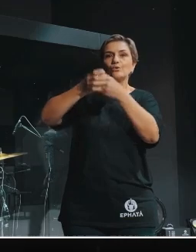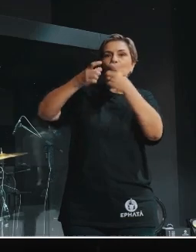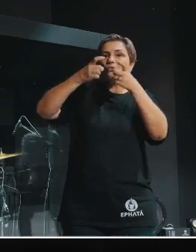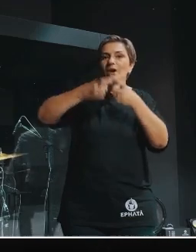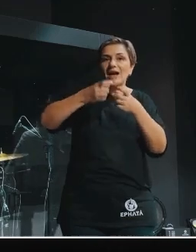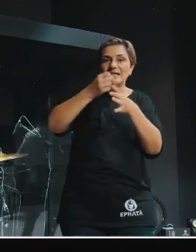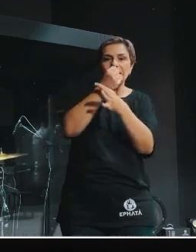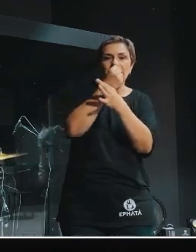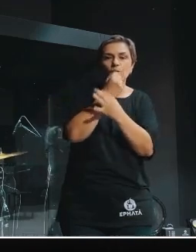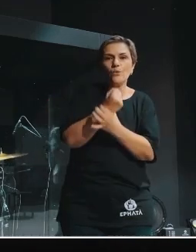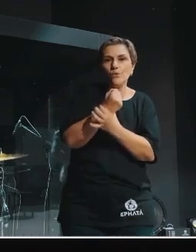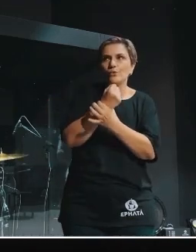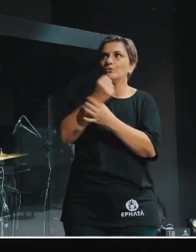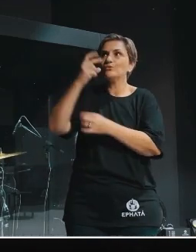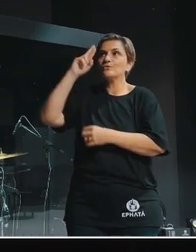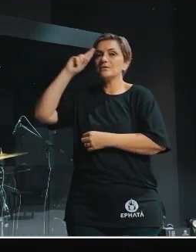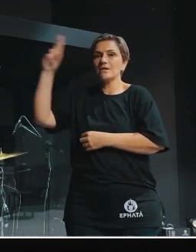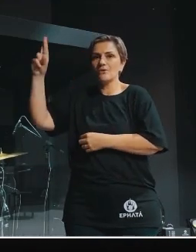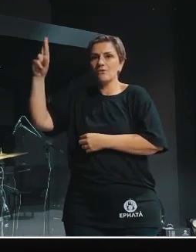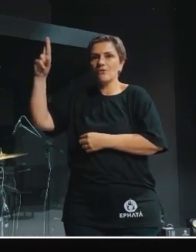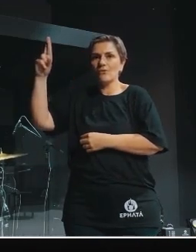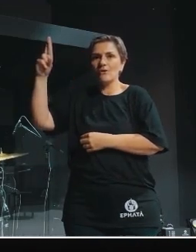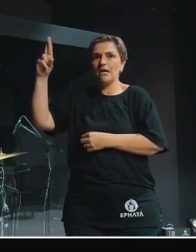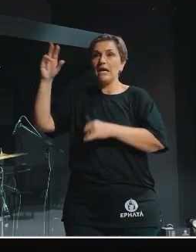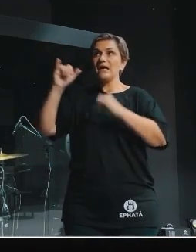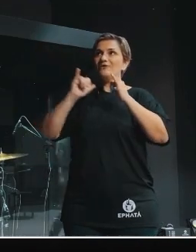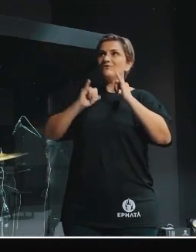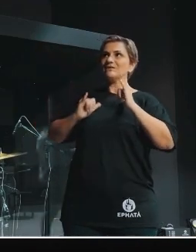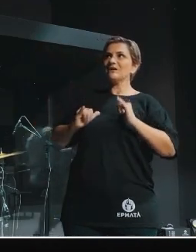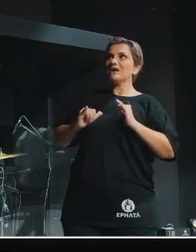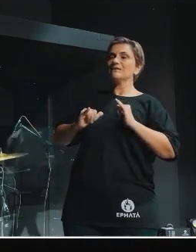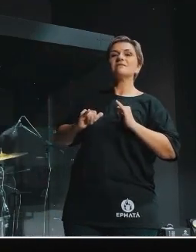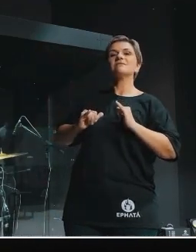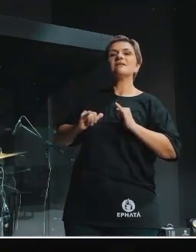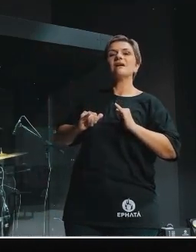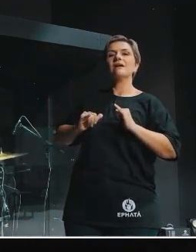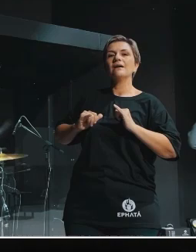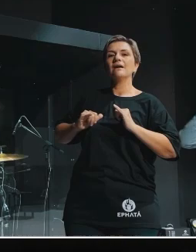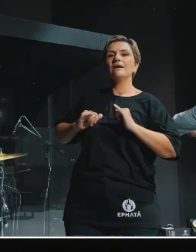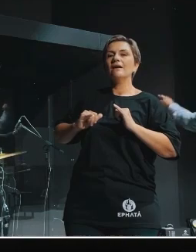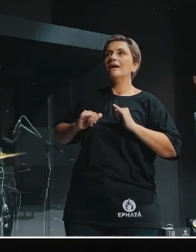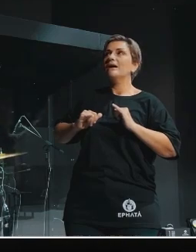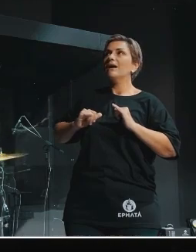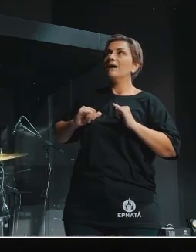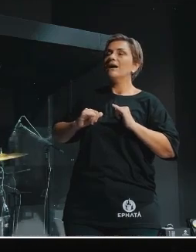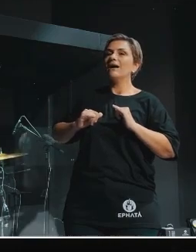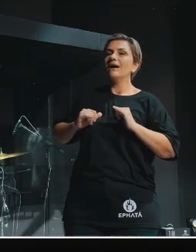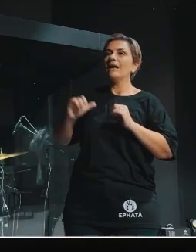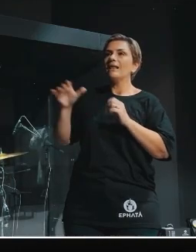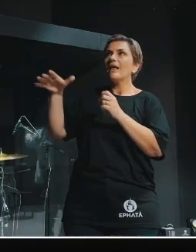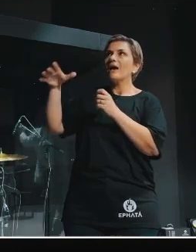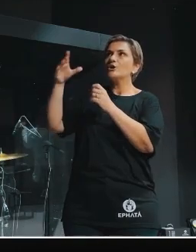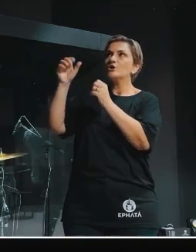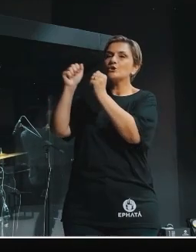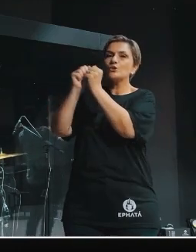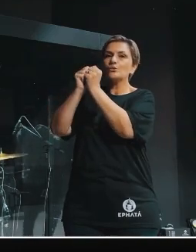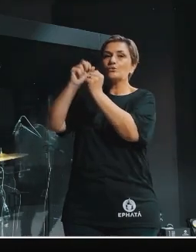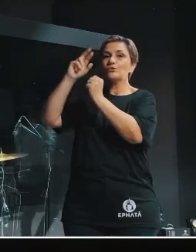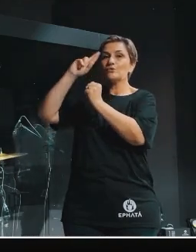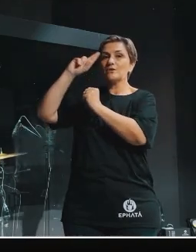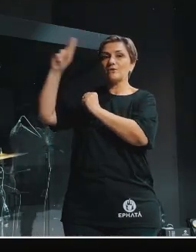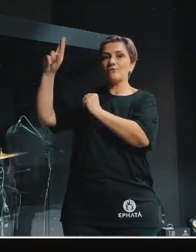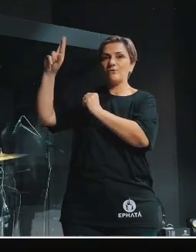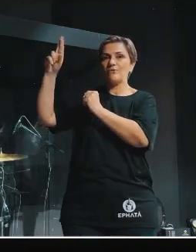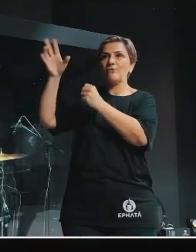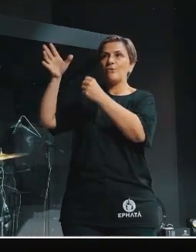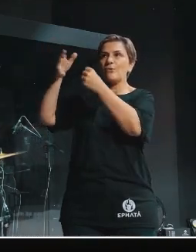e descansa à sombra do Todo-Poderoso, pode dizer ao Senhor: Tu és o